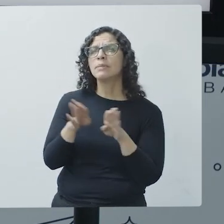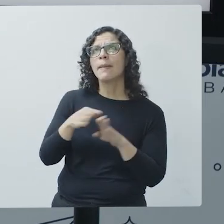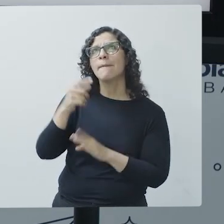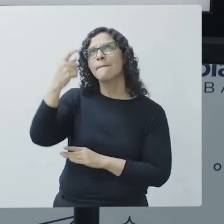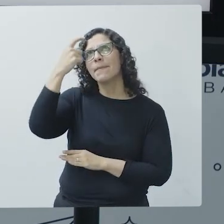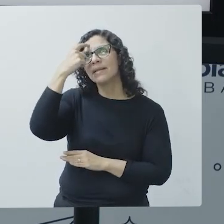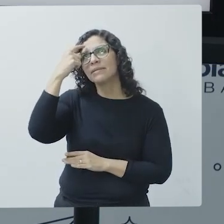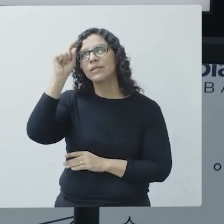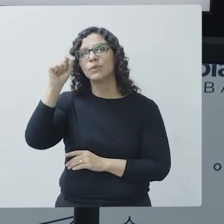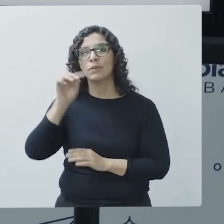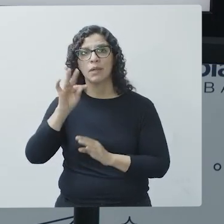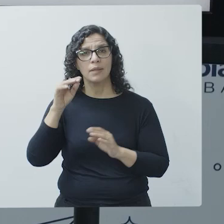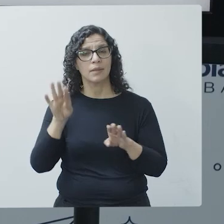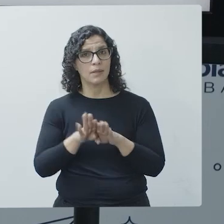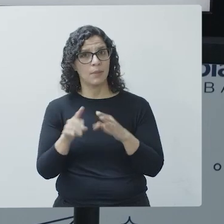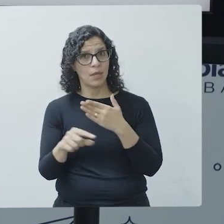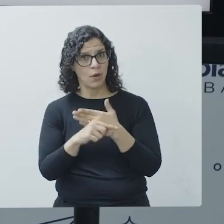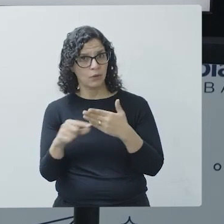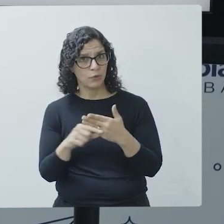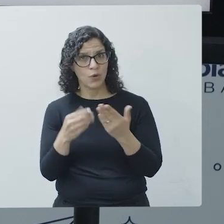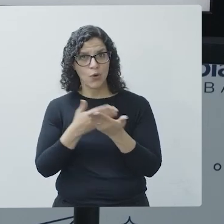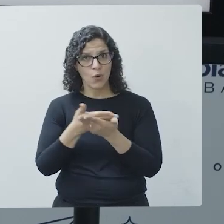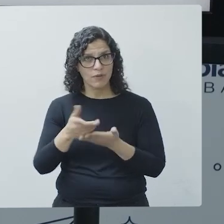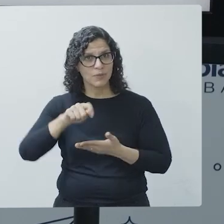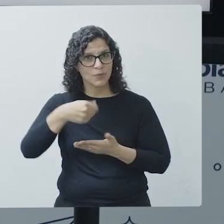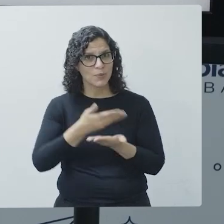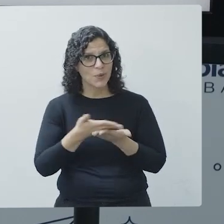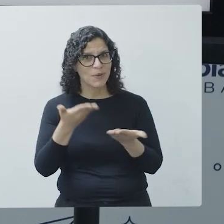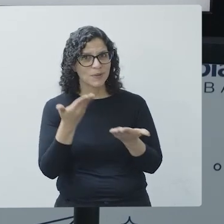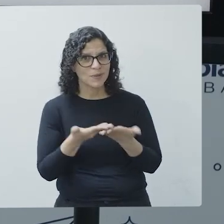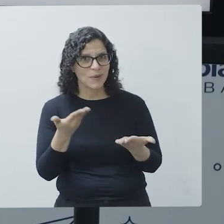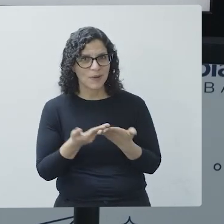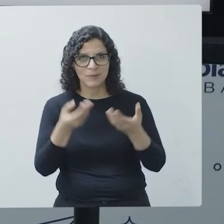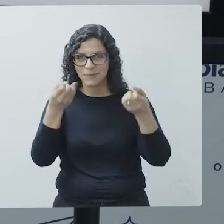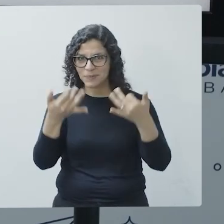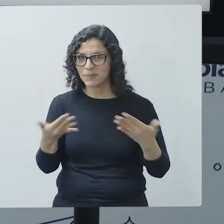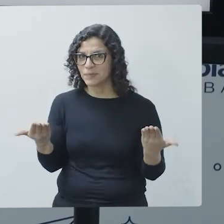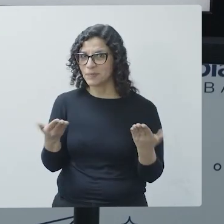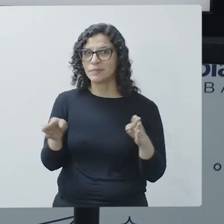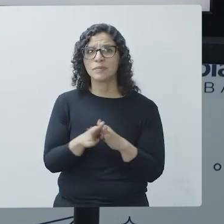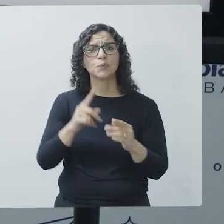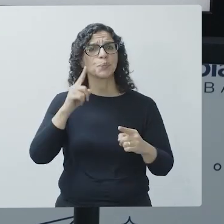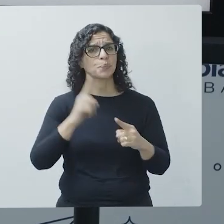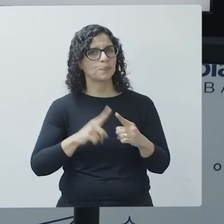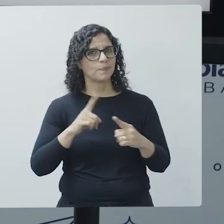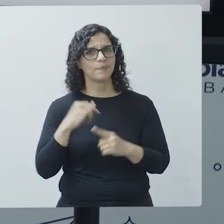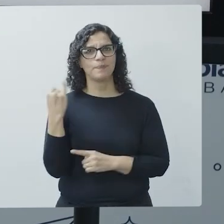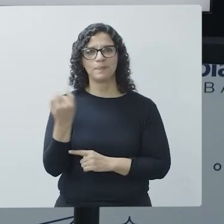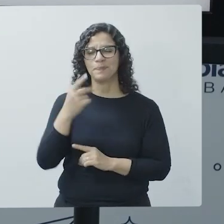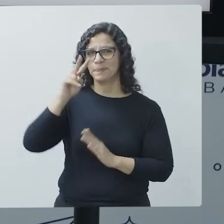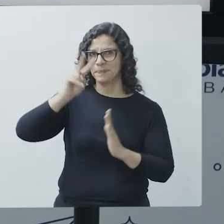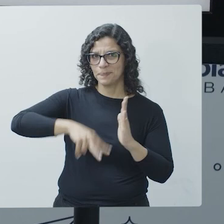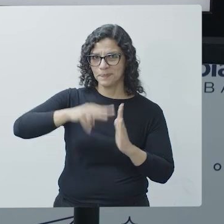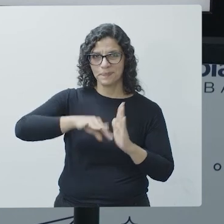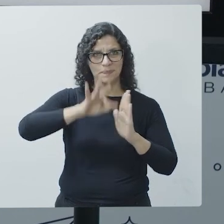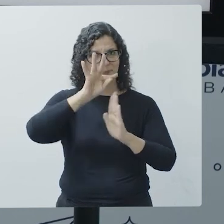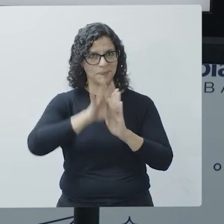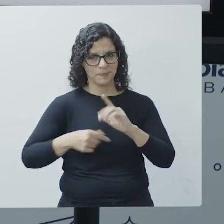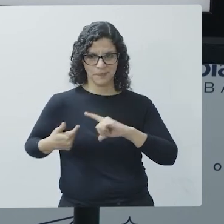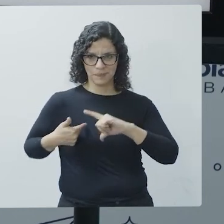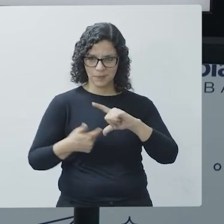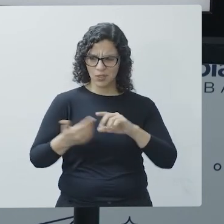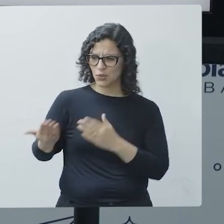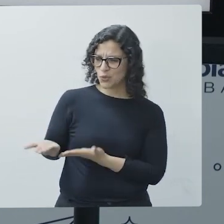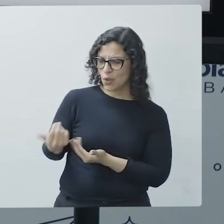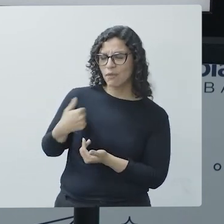construindo e lembrando aquilo que nós conversamos lá no início. Nós conversamos lá no início sobre o porquê ler clássicos de mais jovens.